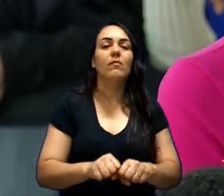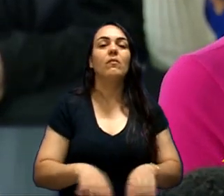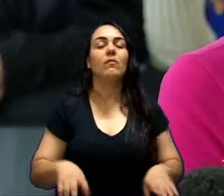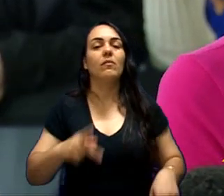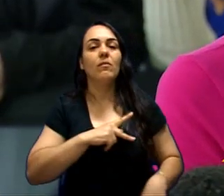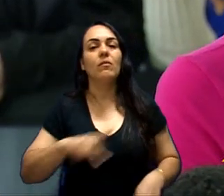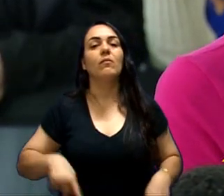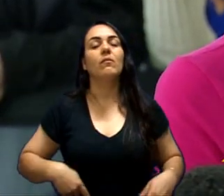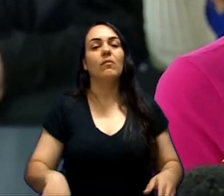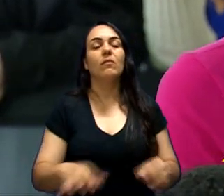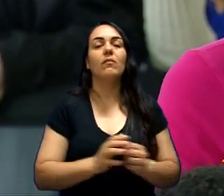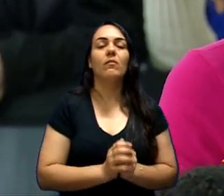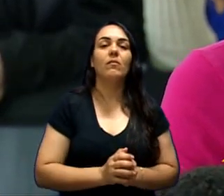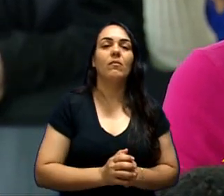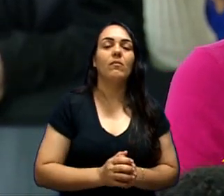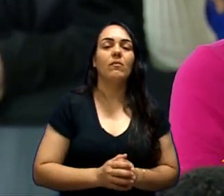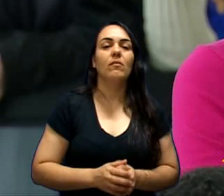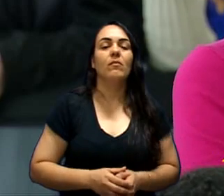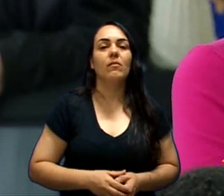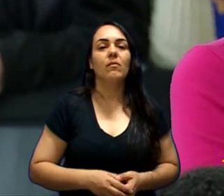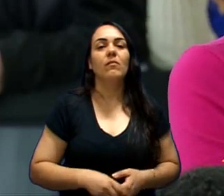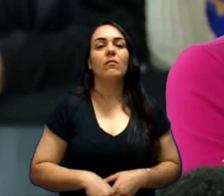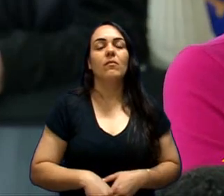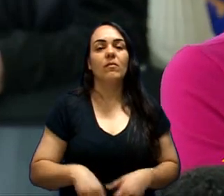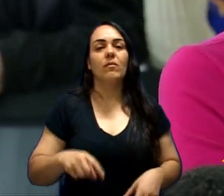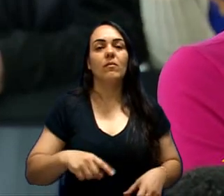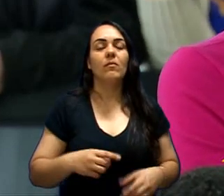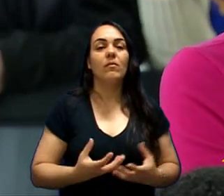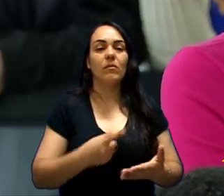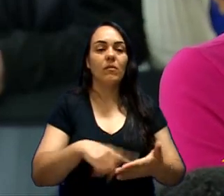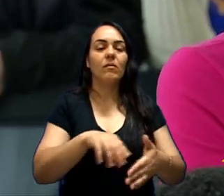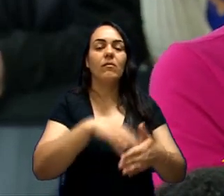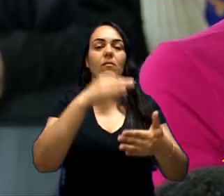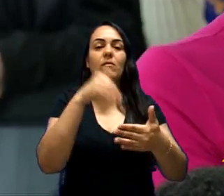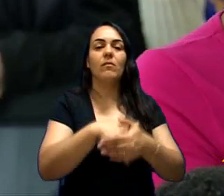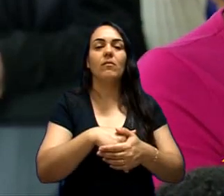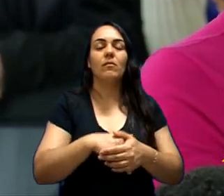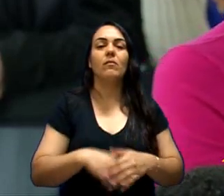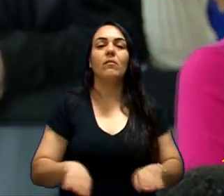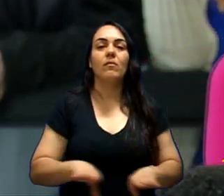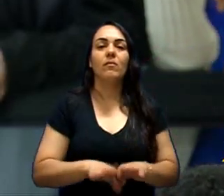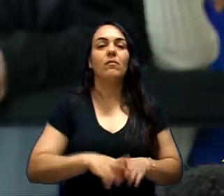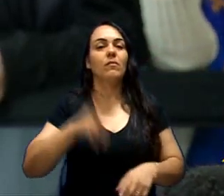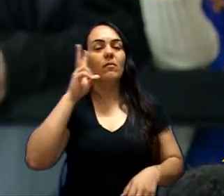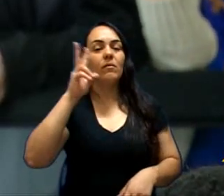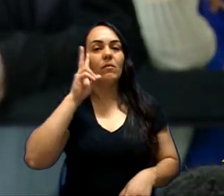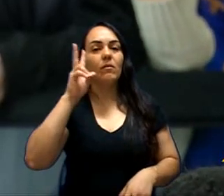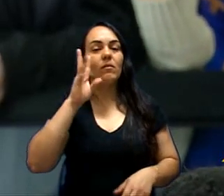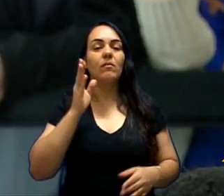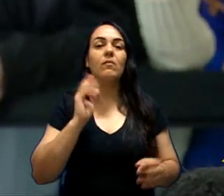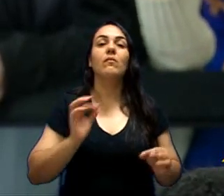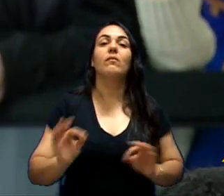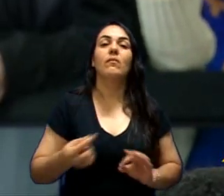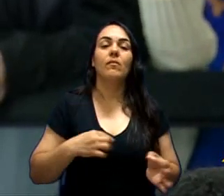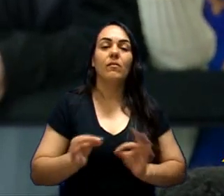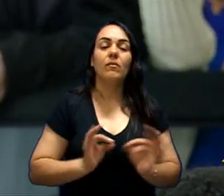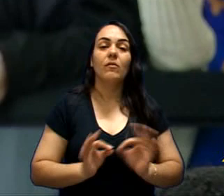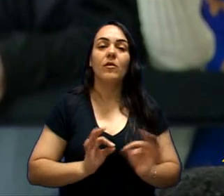falasse que pela rejeição do veto, então eu peço aí, lembrando que